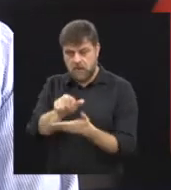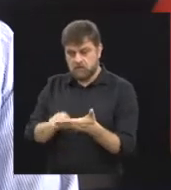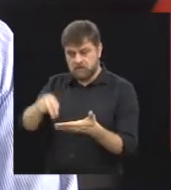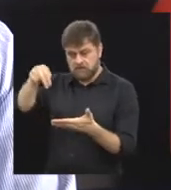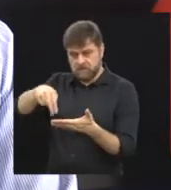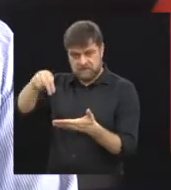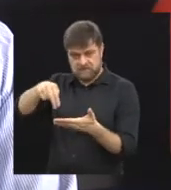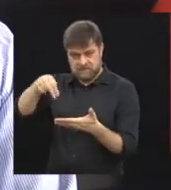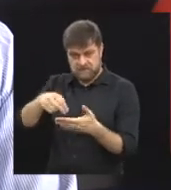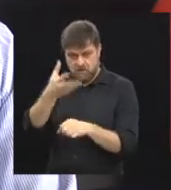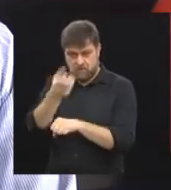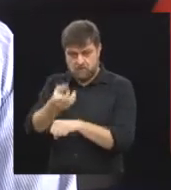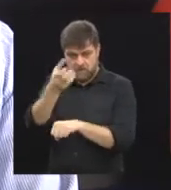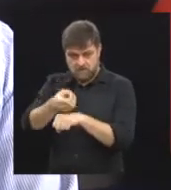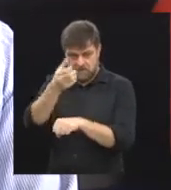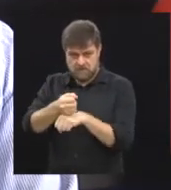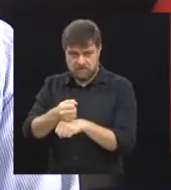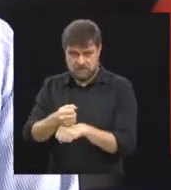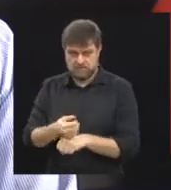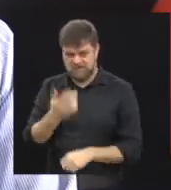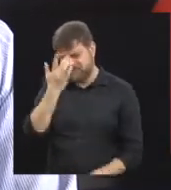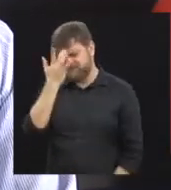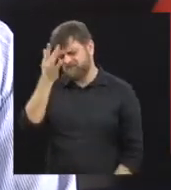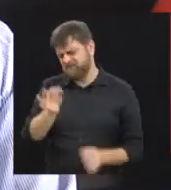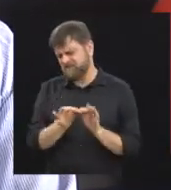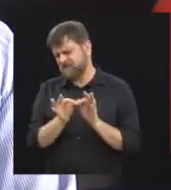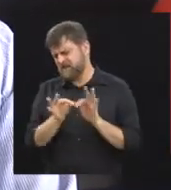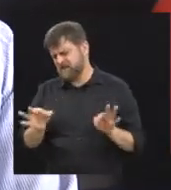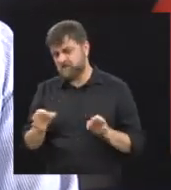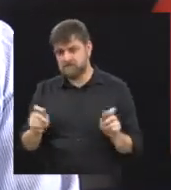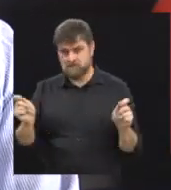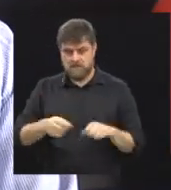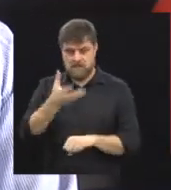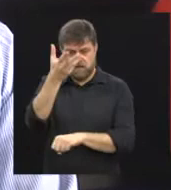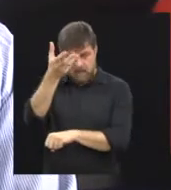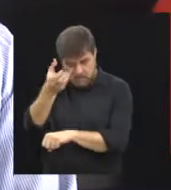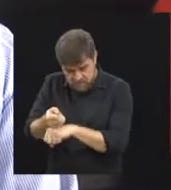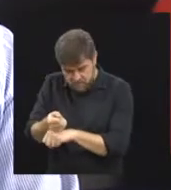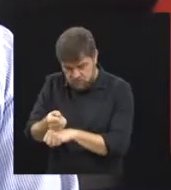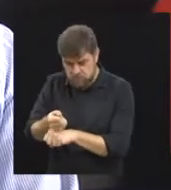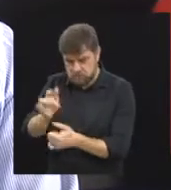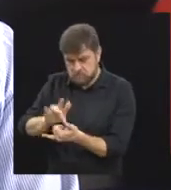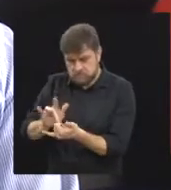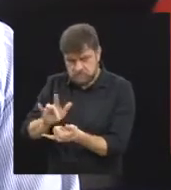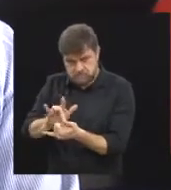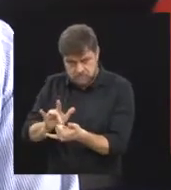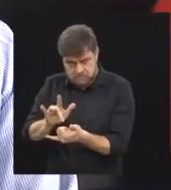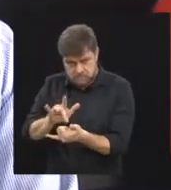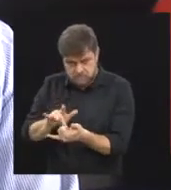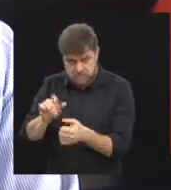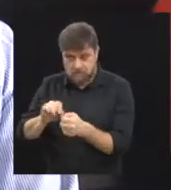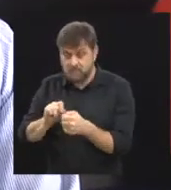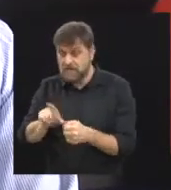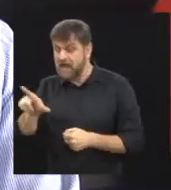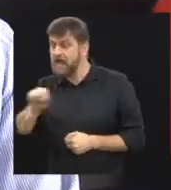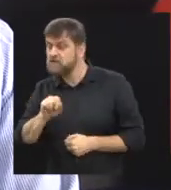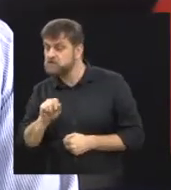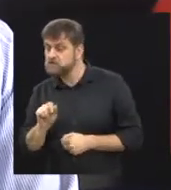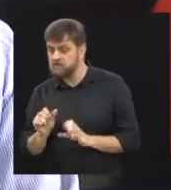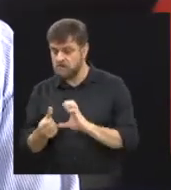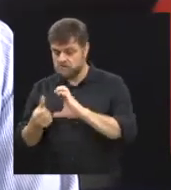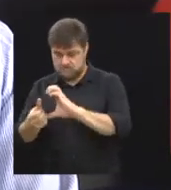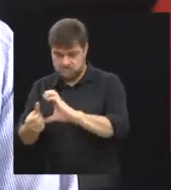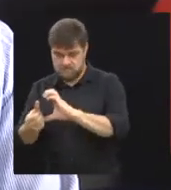paulista através desse aplicativo. O processo é muito simples, né? Ele baixa o aplicativo, cadastra, escolhe